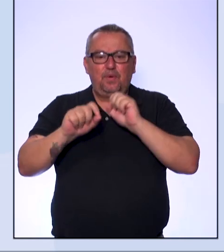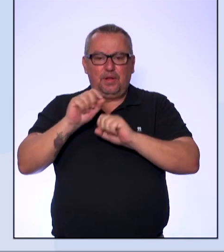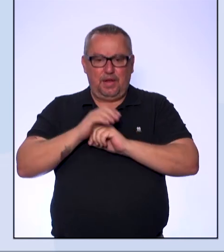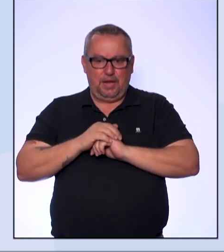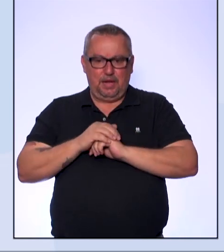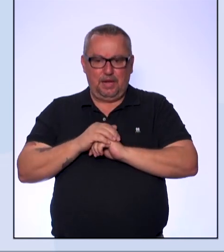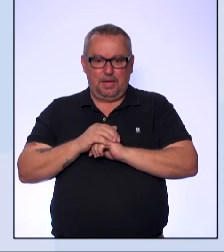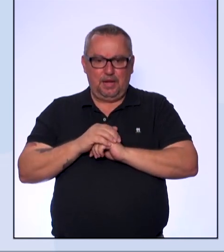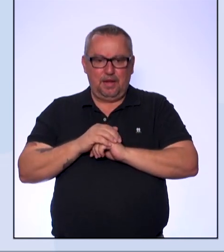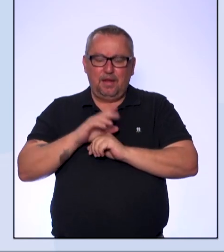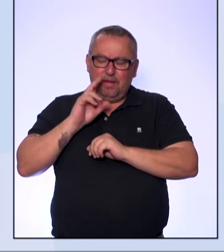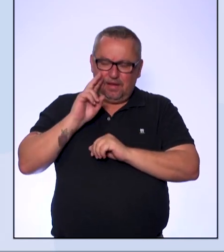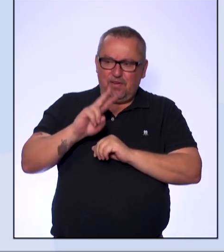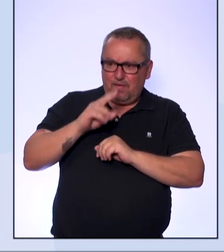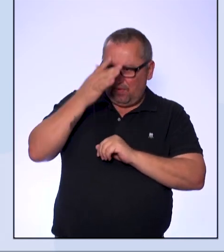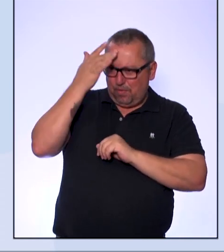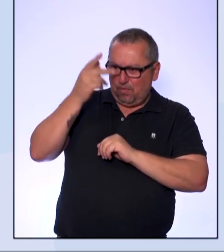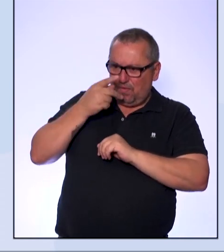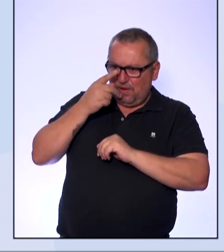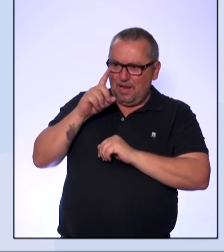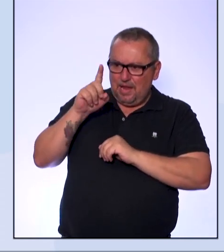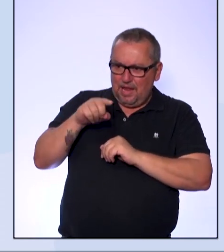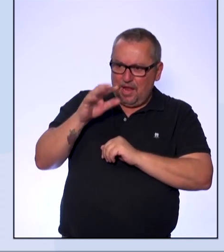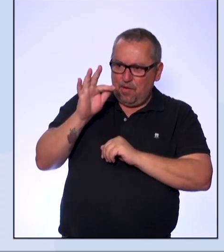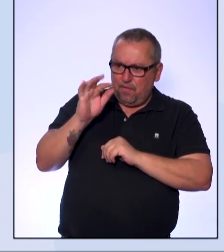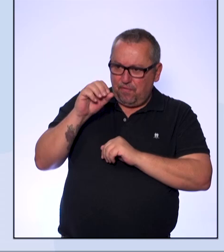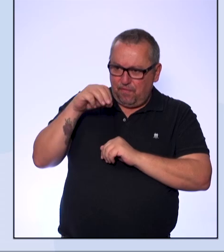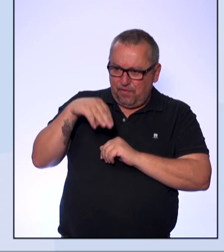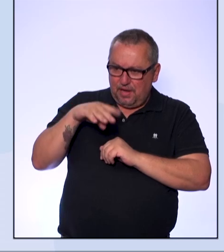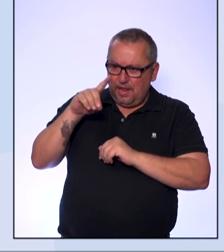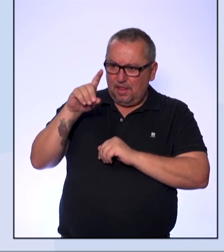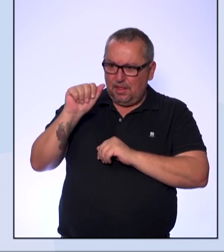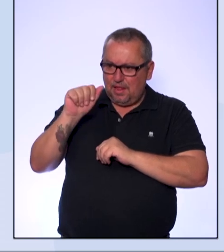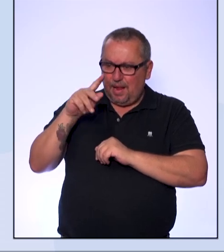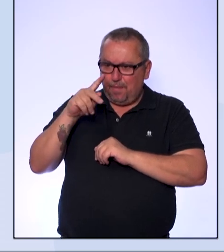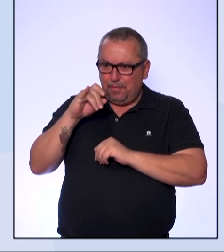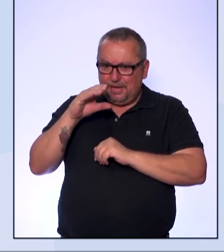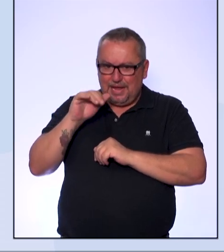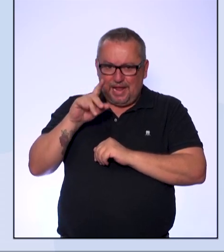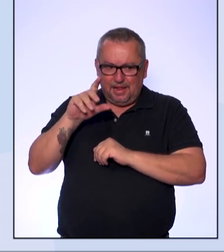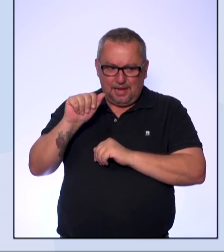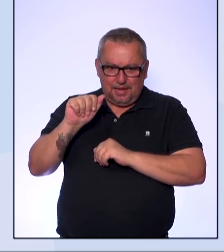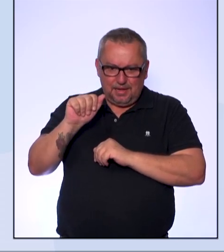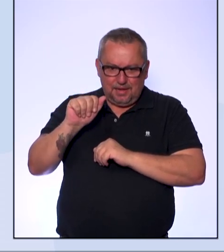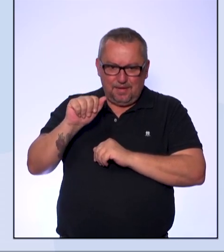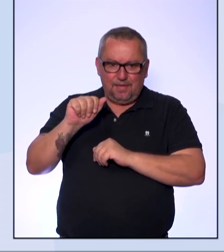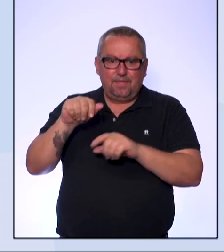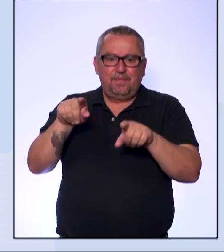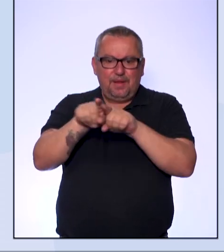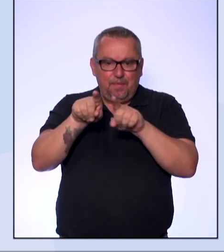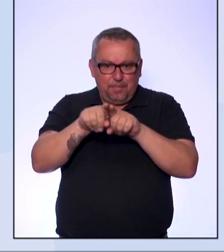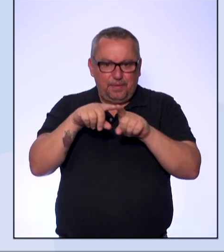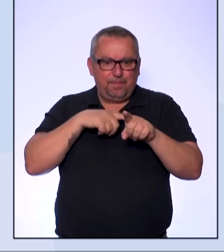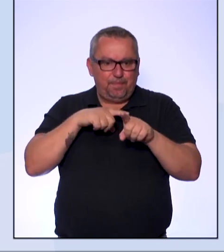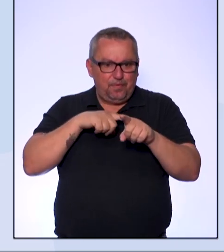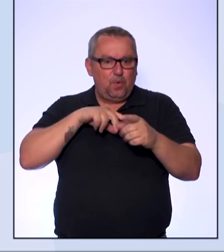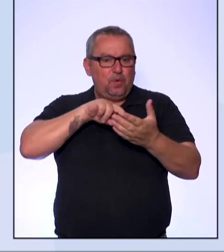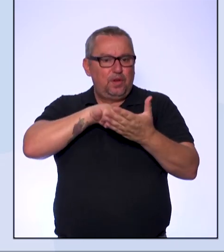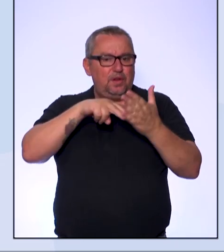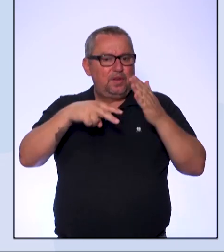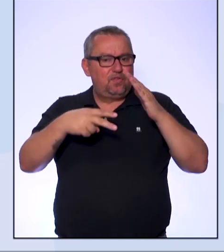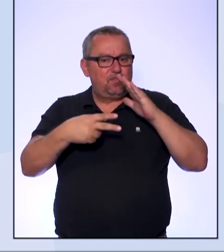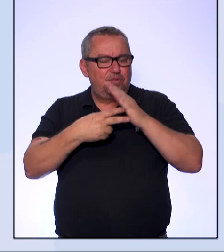É o fim da picada? O que será? E a quarta, essa frase também possui um